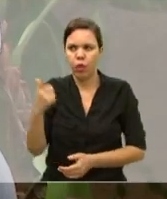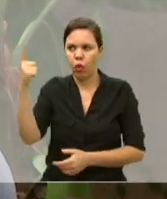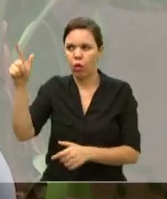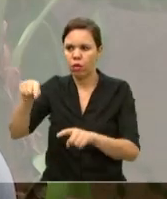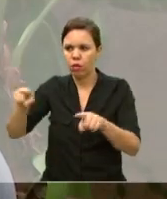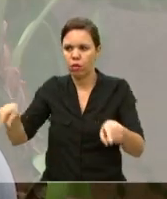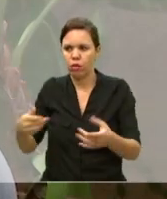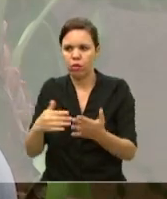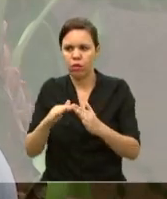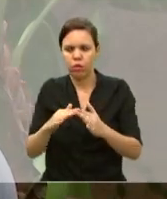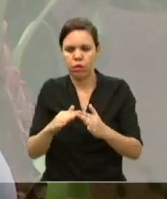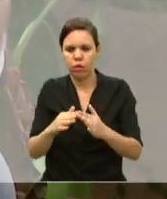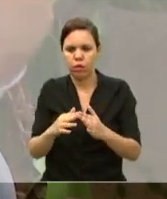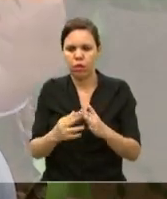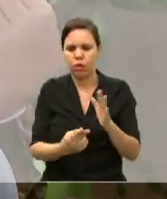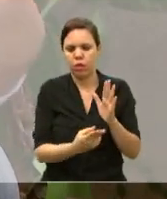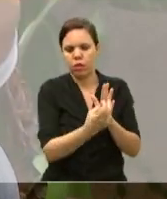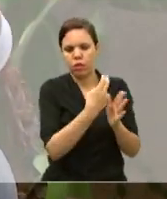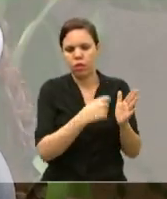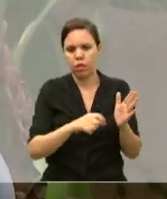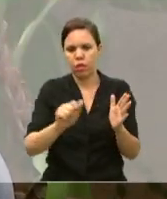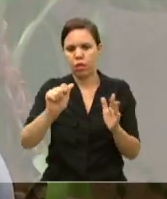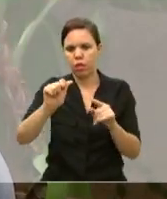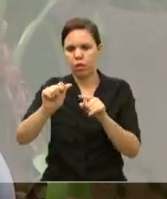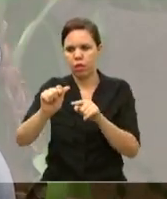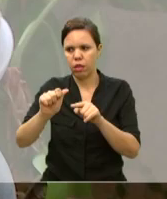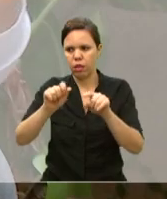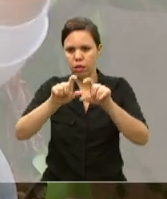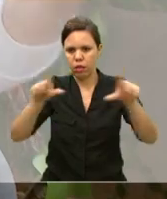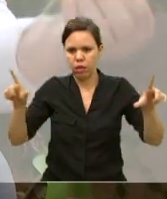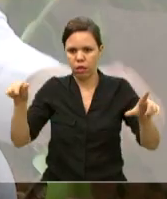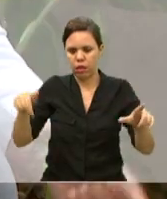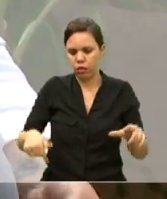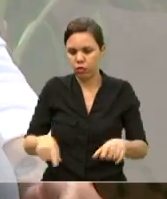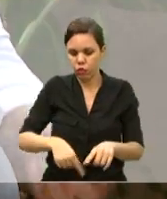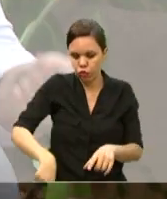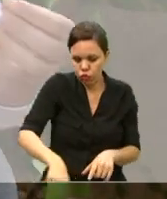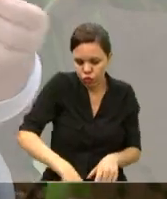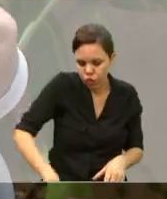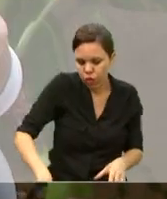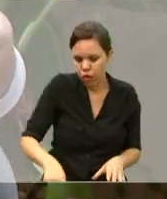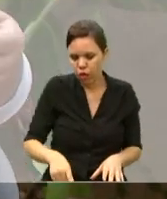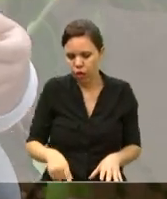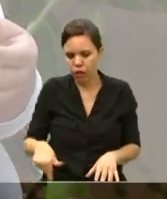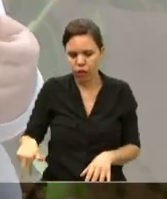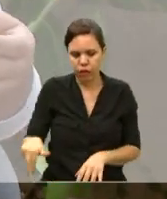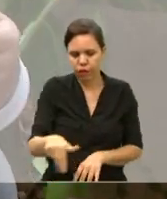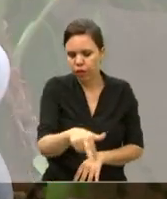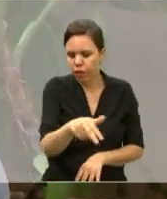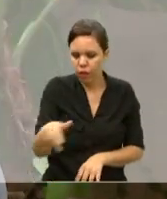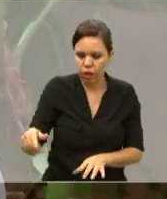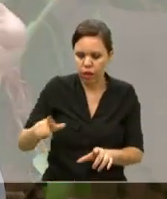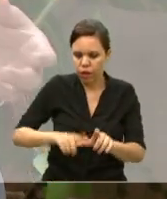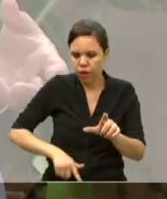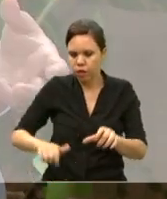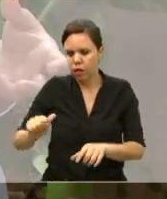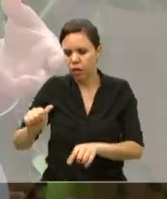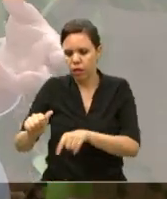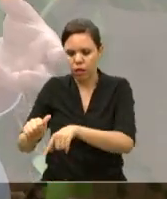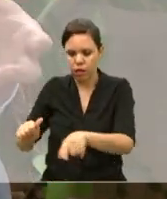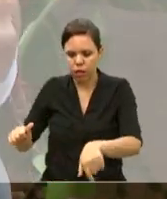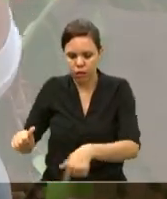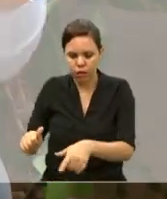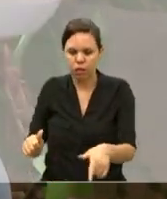esquecer. E a interdisciplinaridade, né? Trabalhos manuais, tricô, crochê, mas tem a ver com a